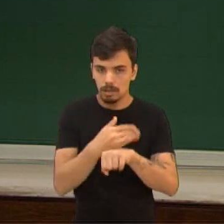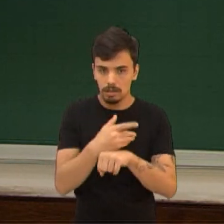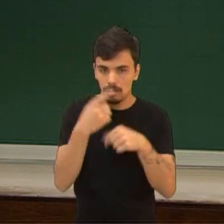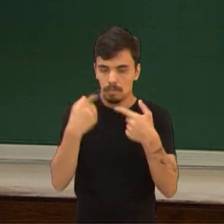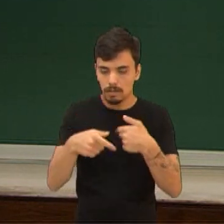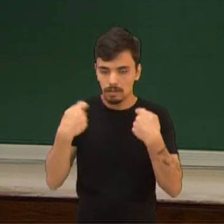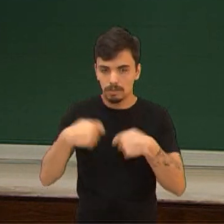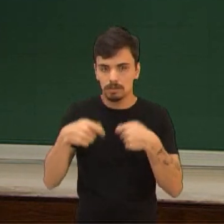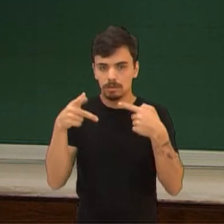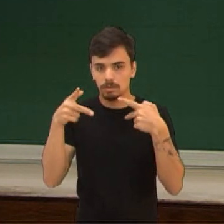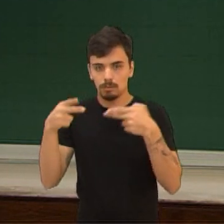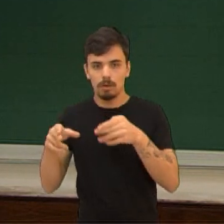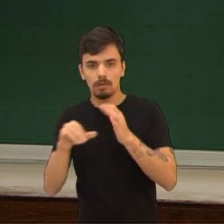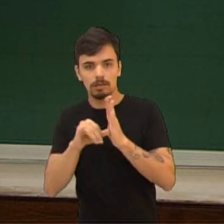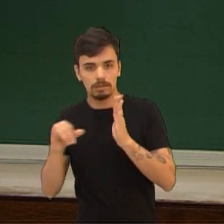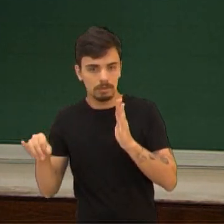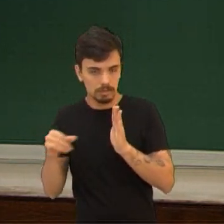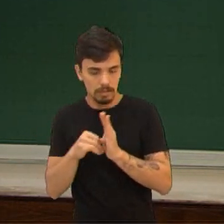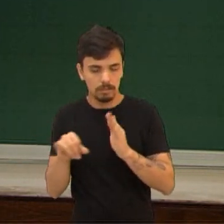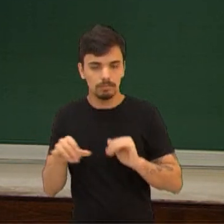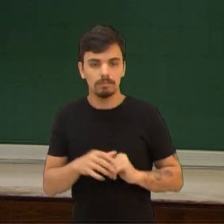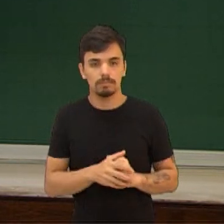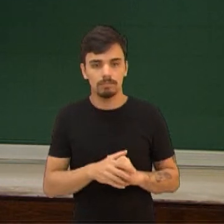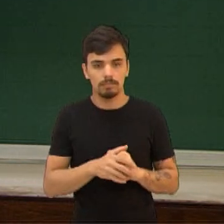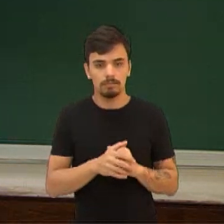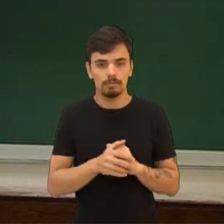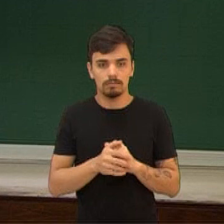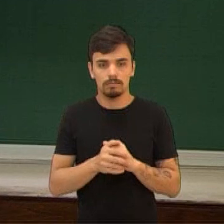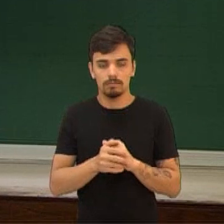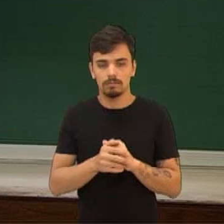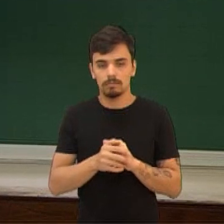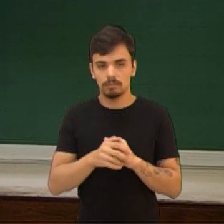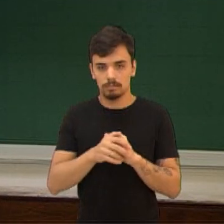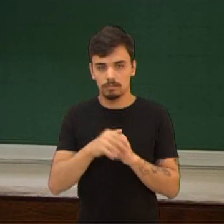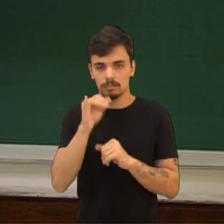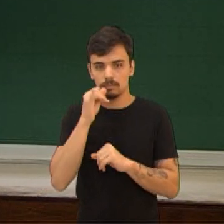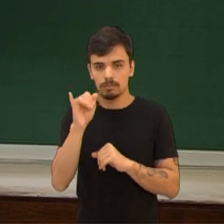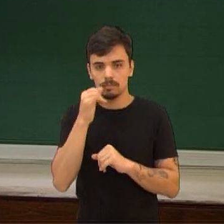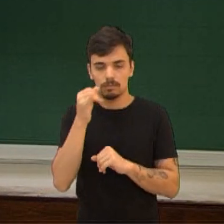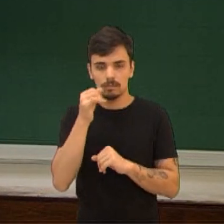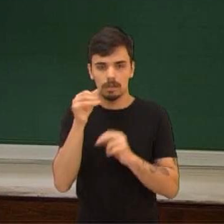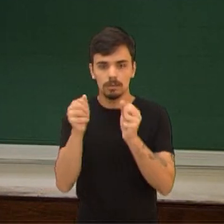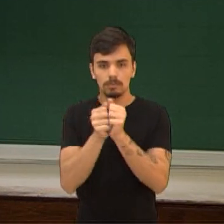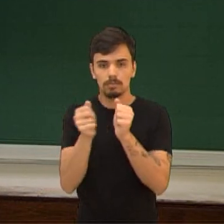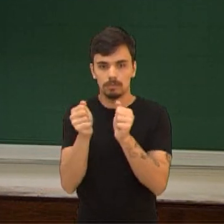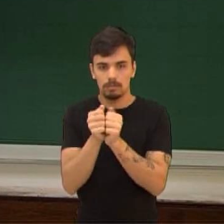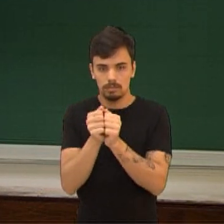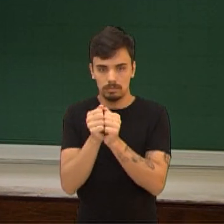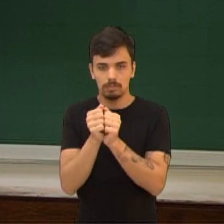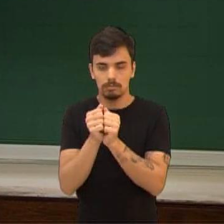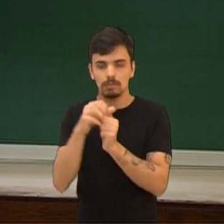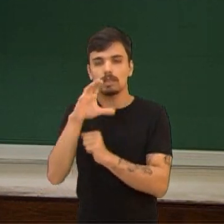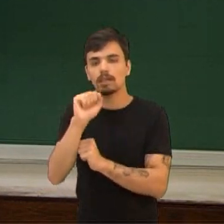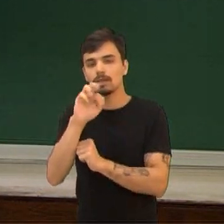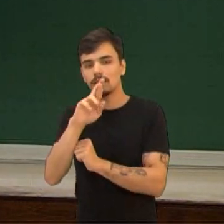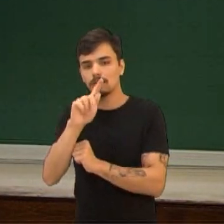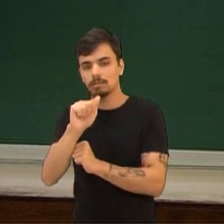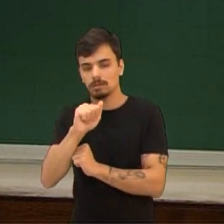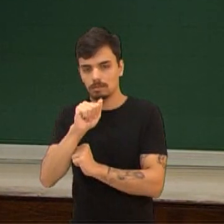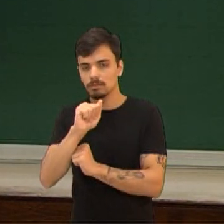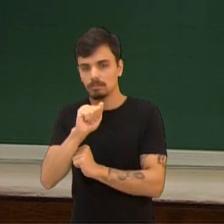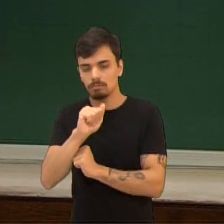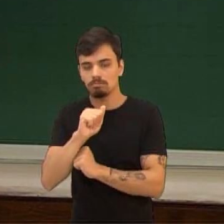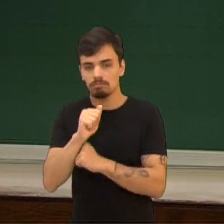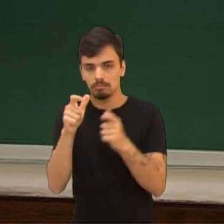aqui a carga, né, que junto com a corrente, você interpreta que a carga está fluindo. Então